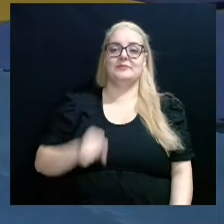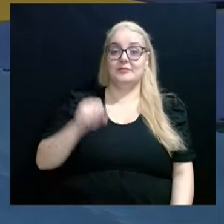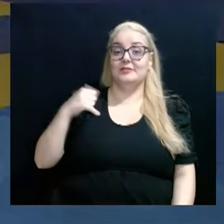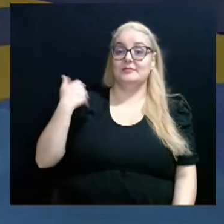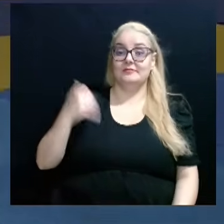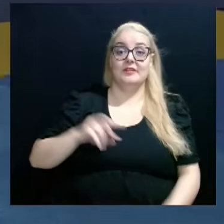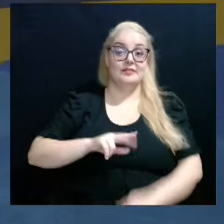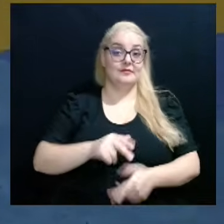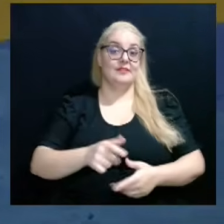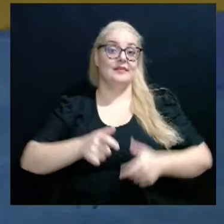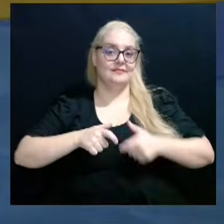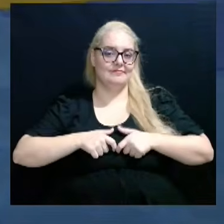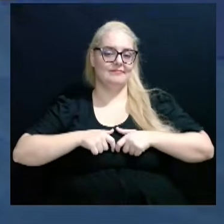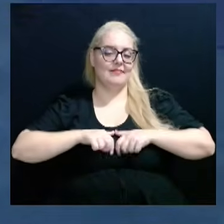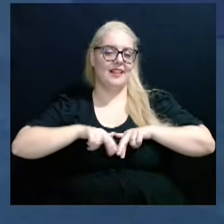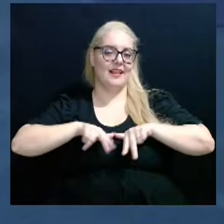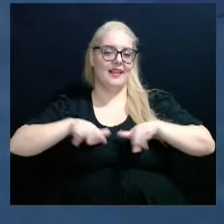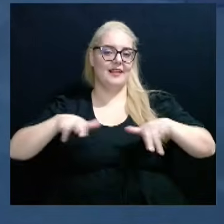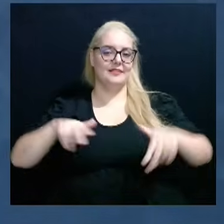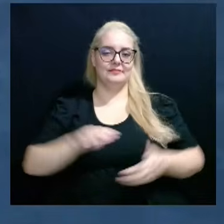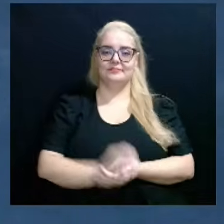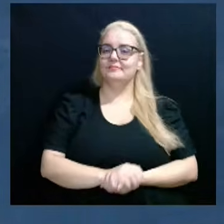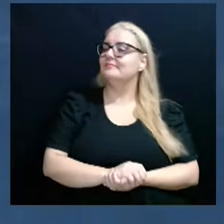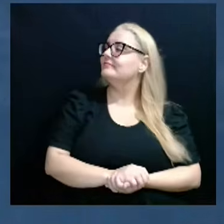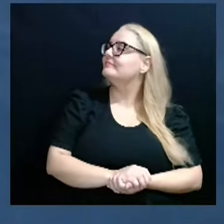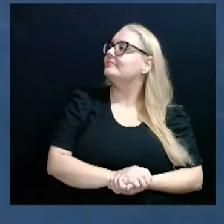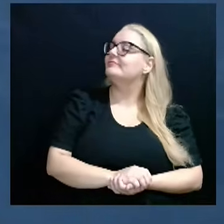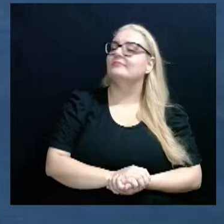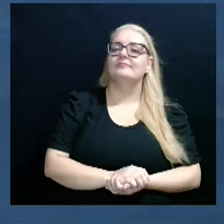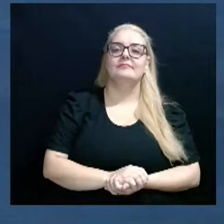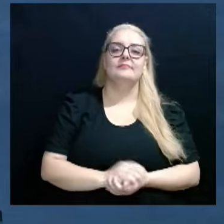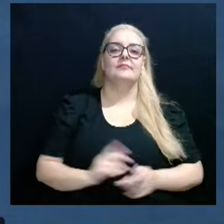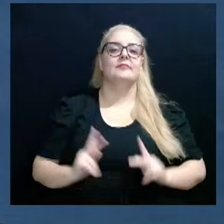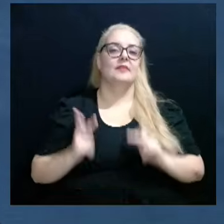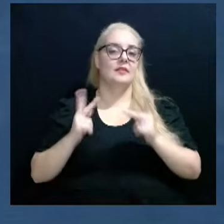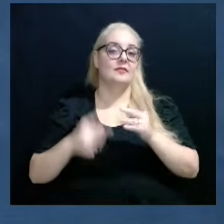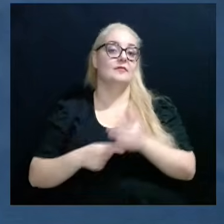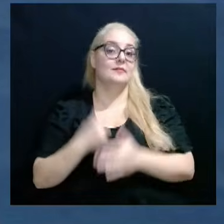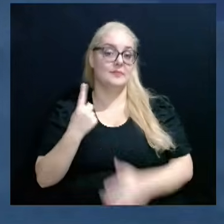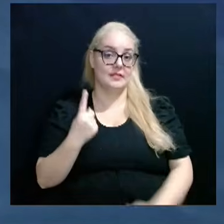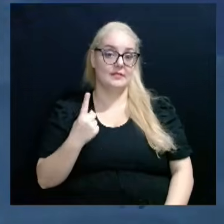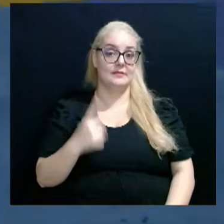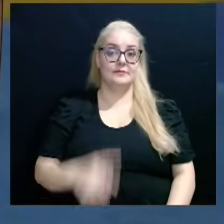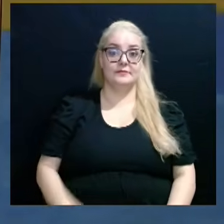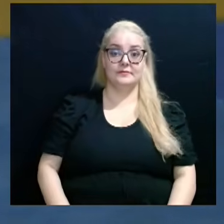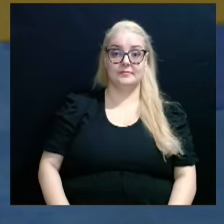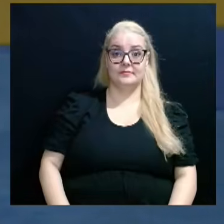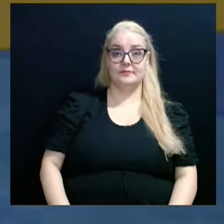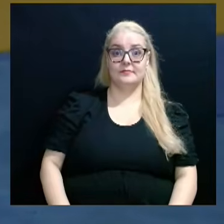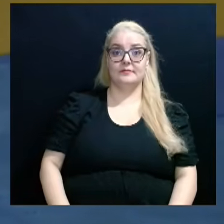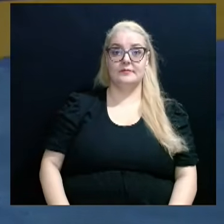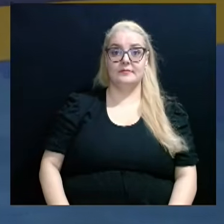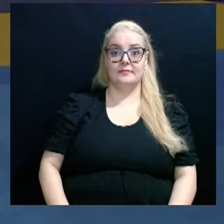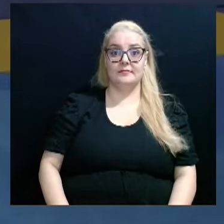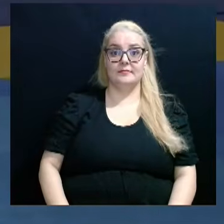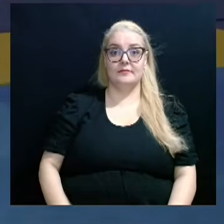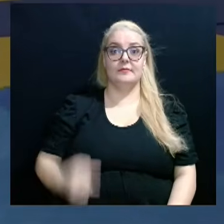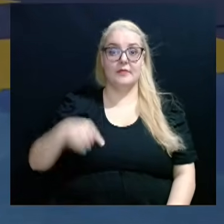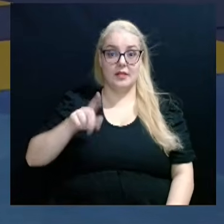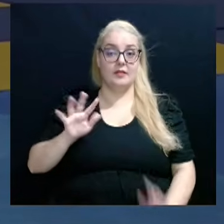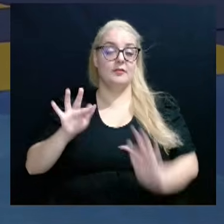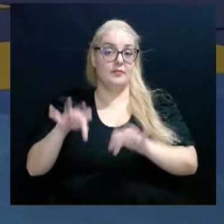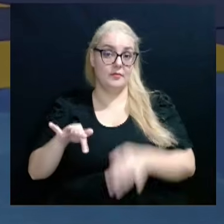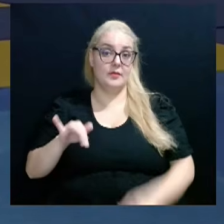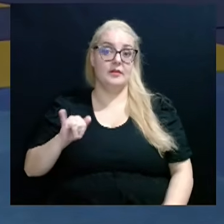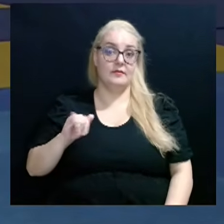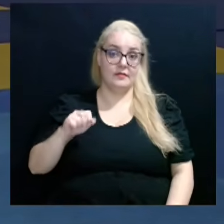medalhas. Essa daqui eu lutei na primeira. Só que daí eu perdi, daí eu fui pra final, lutei,